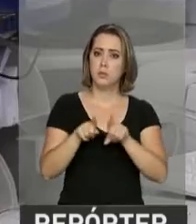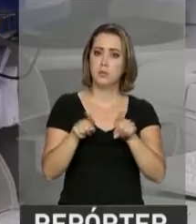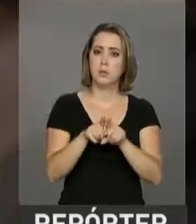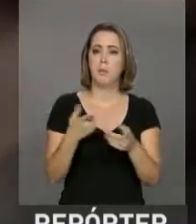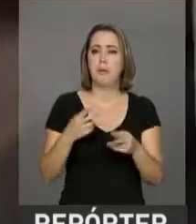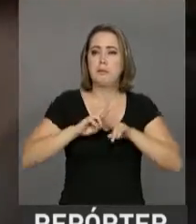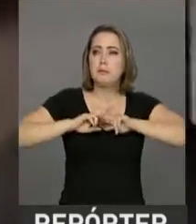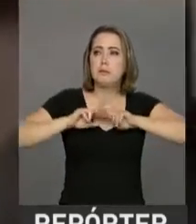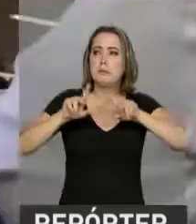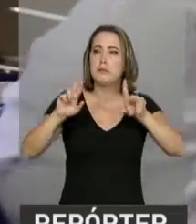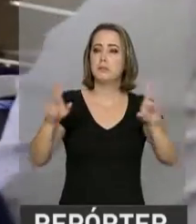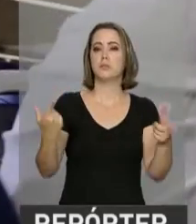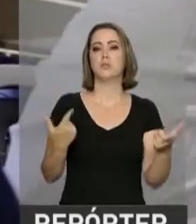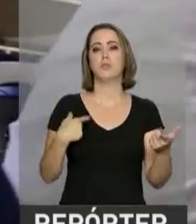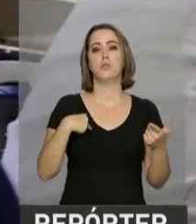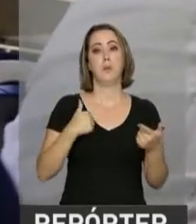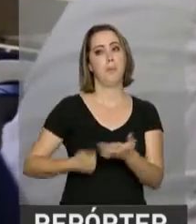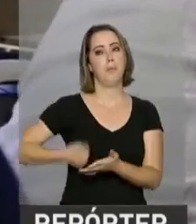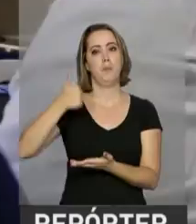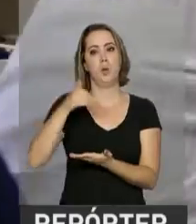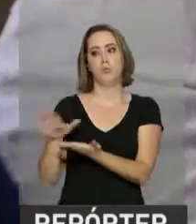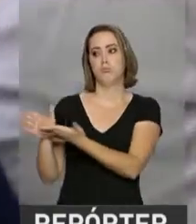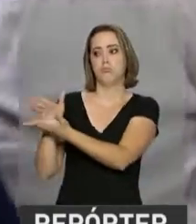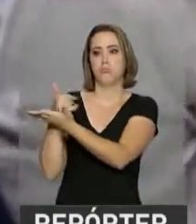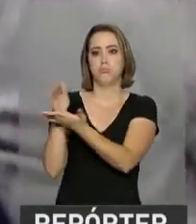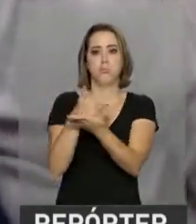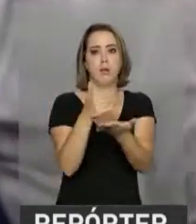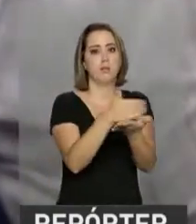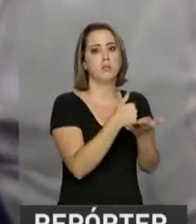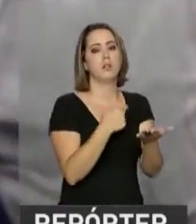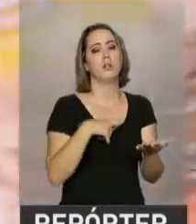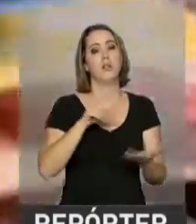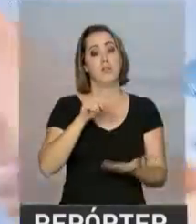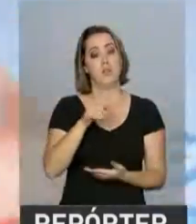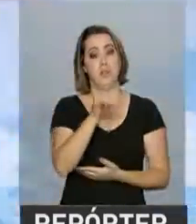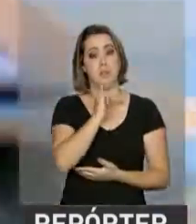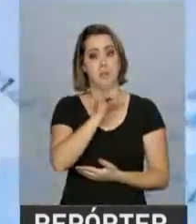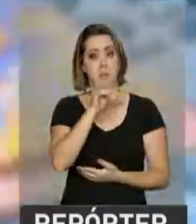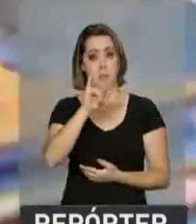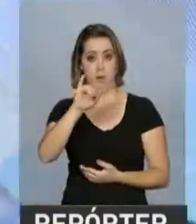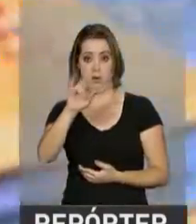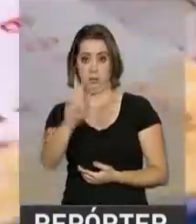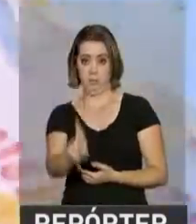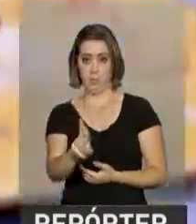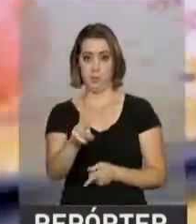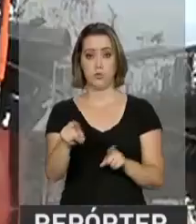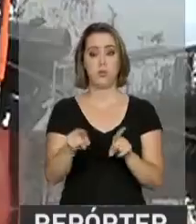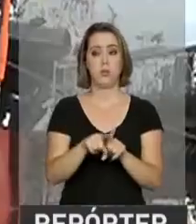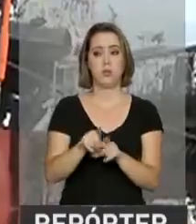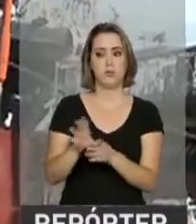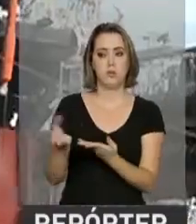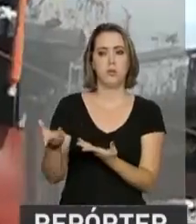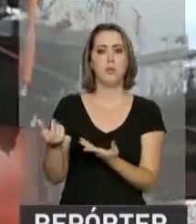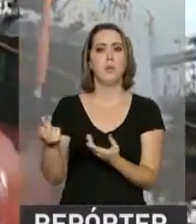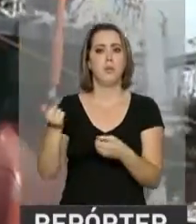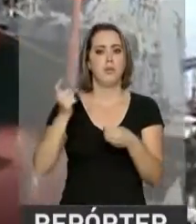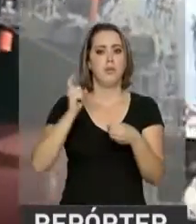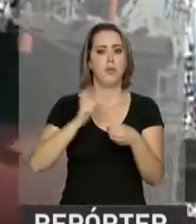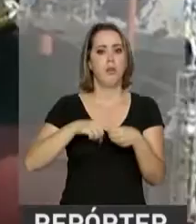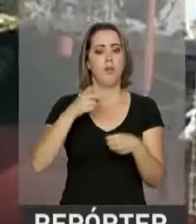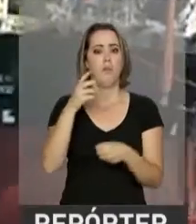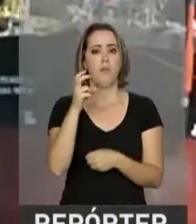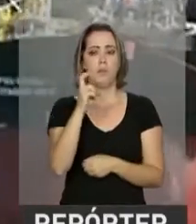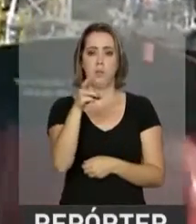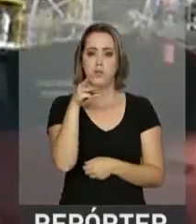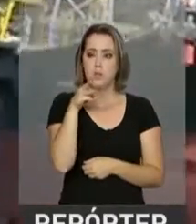atípicos que aumentaram a arrecadação como o maior recolhimento de imposto de renda e também a entrada de mais de 5 bilhões